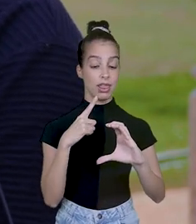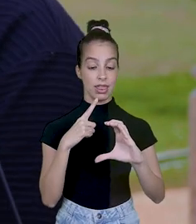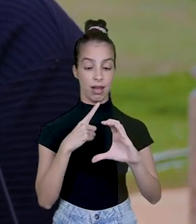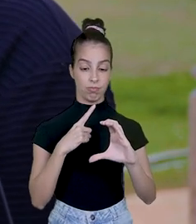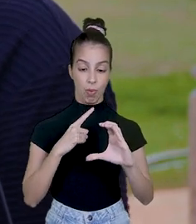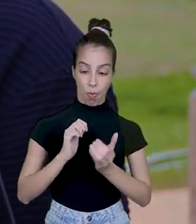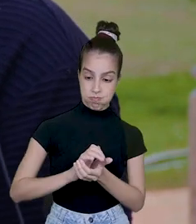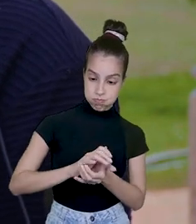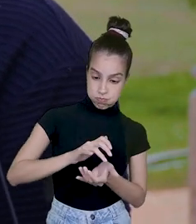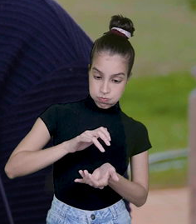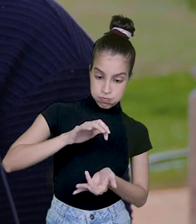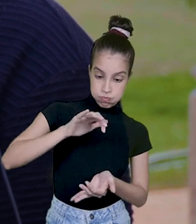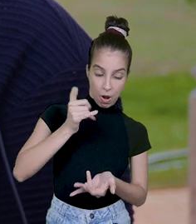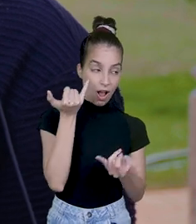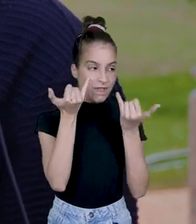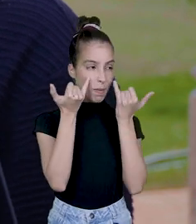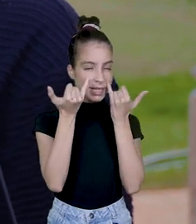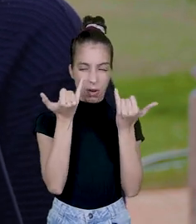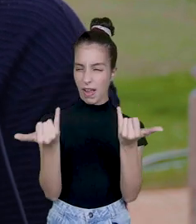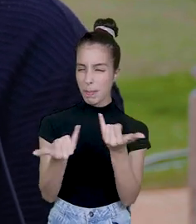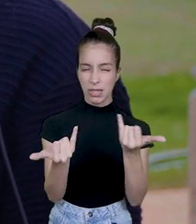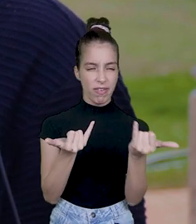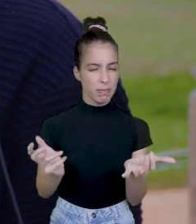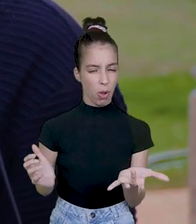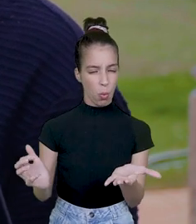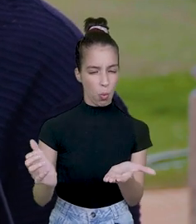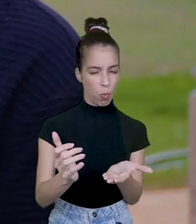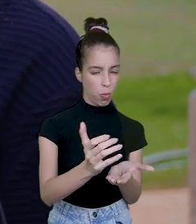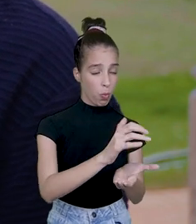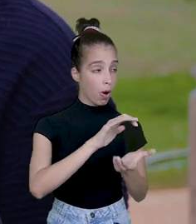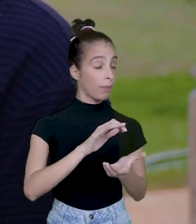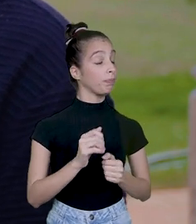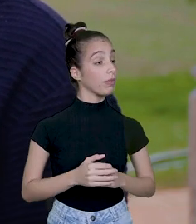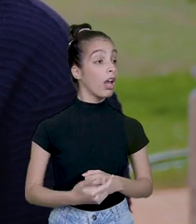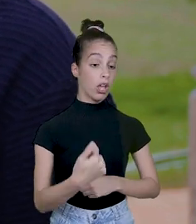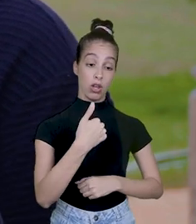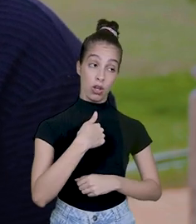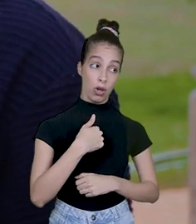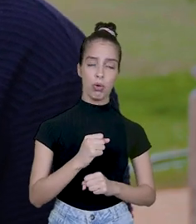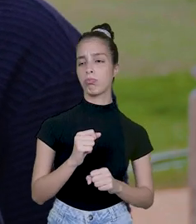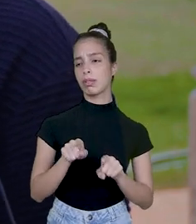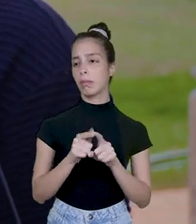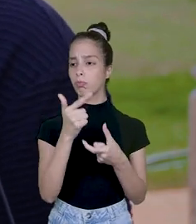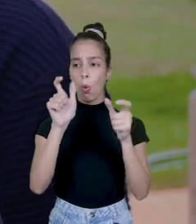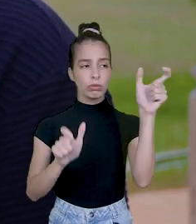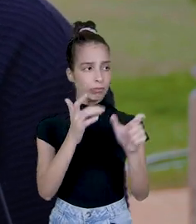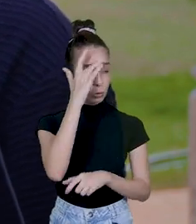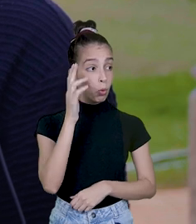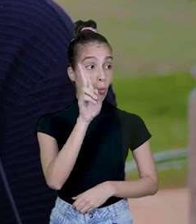informações então Eh com a utilização eu e todas as outras pessoas que utilizam esse tipo de